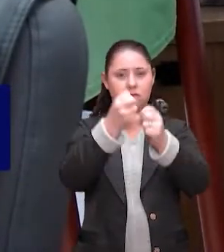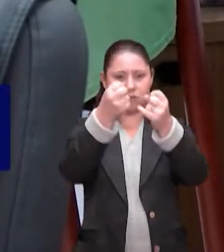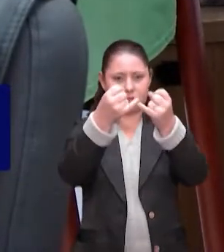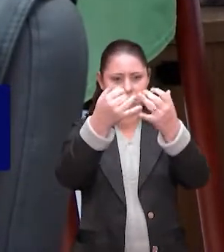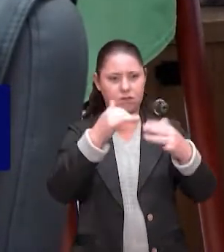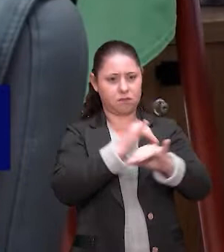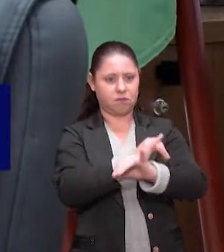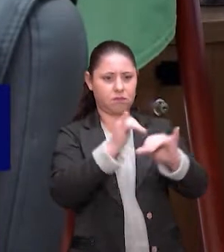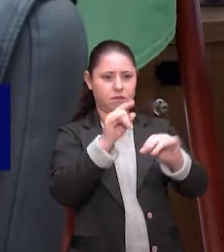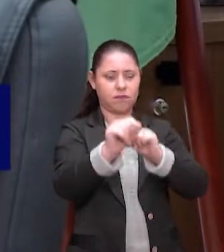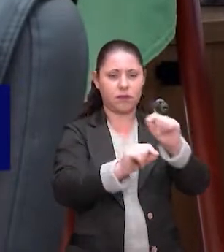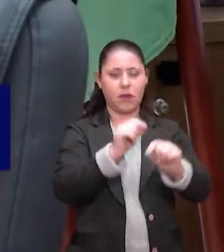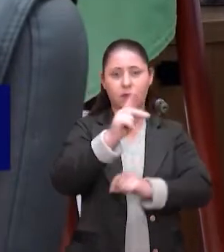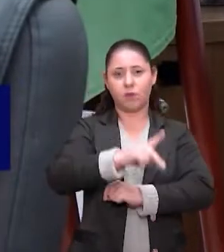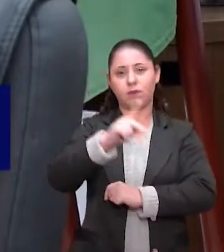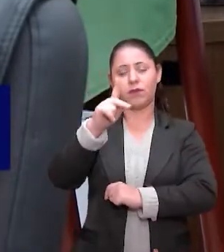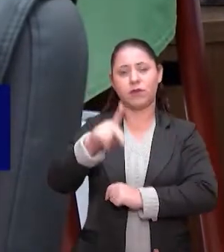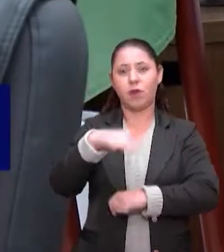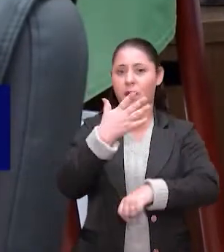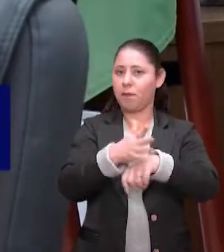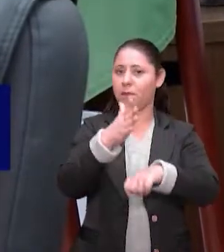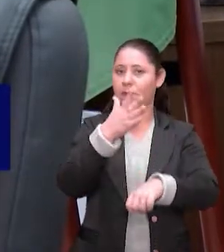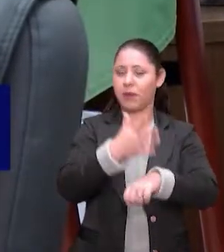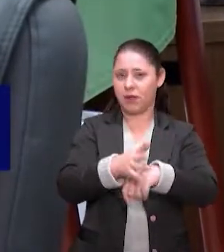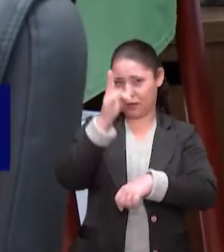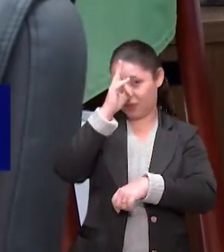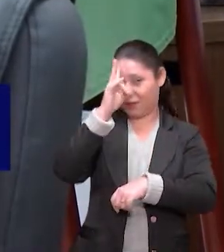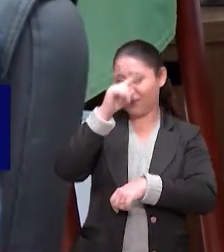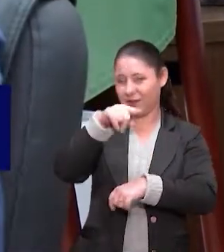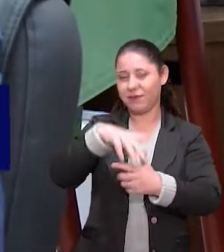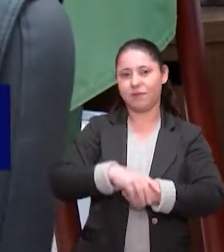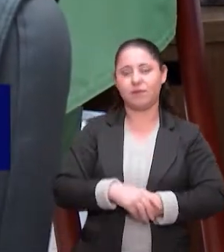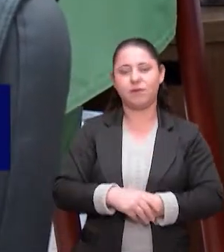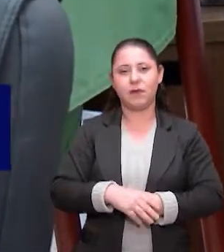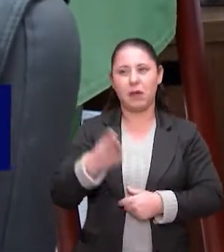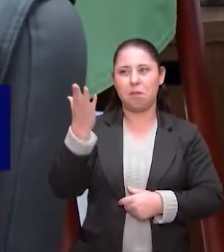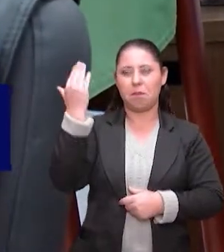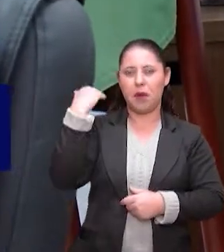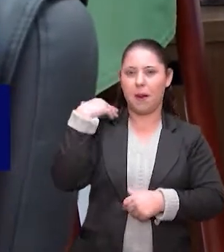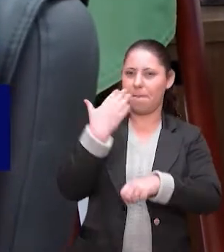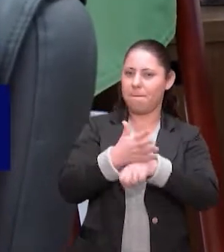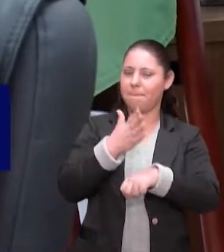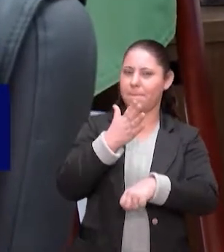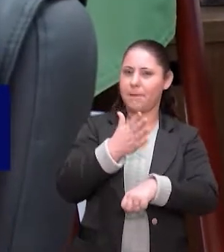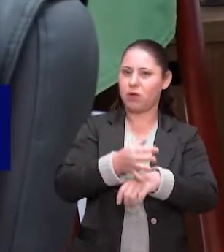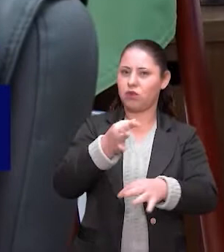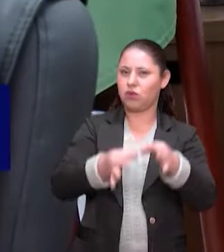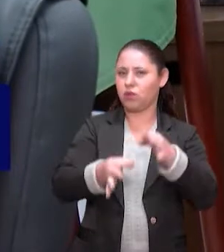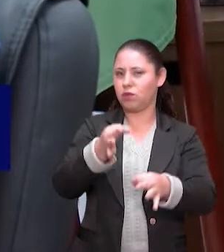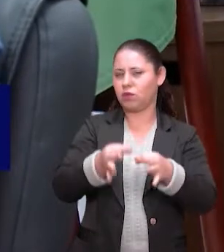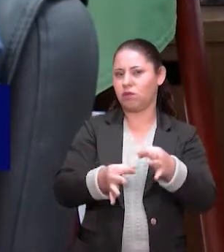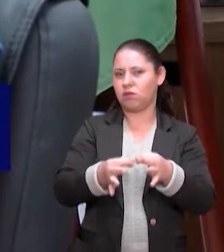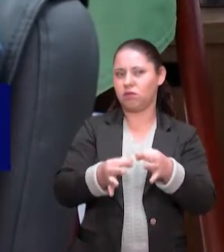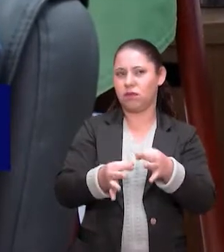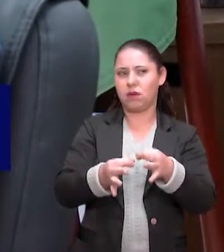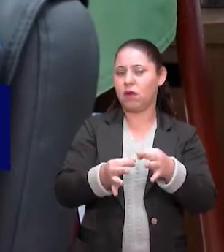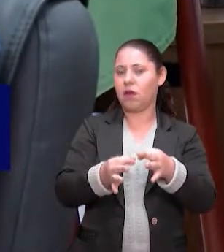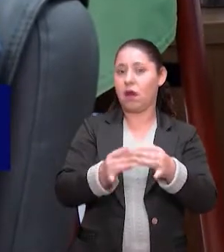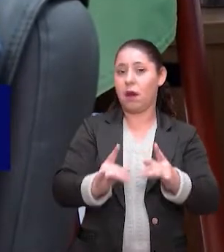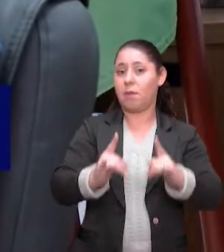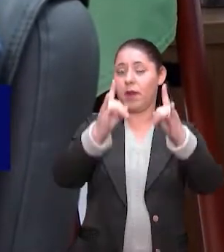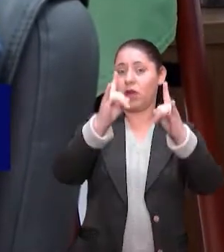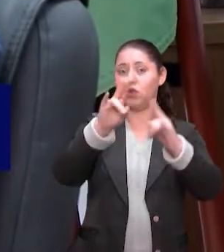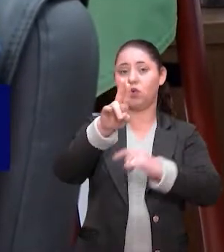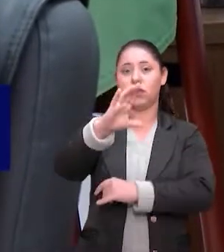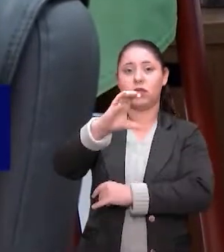queridíssimo, que era nosso professor da prática jurídica, você lembra bem. Lembro. Aquela época a prática jurídica da universidade não funcionava no prédio da